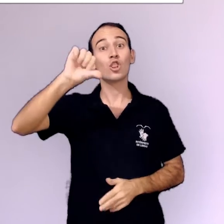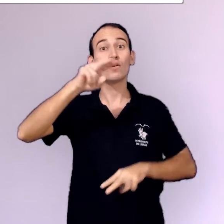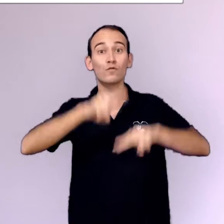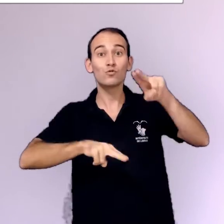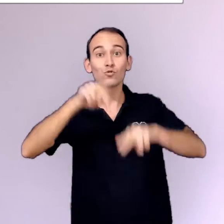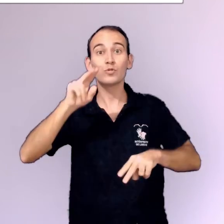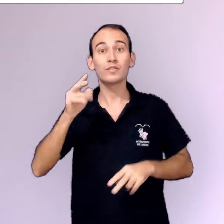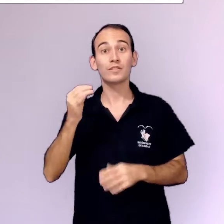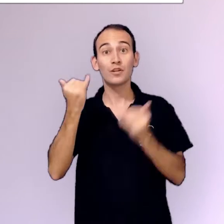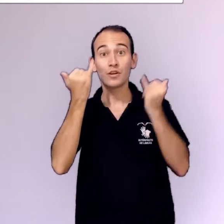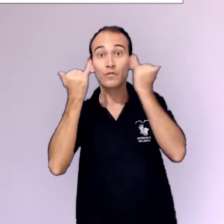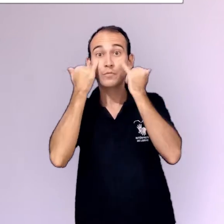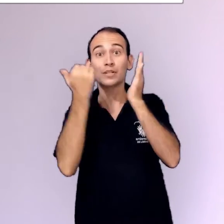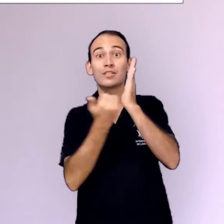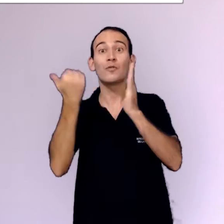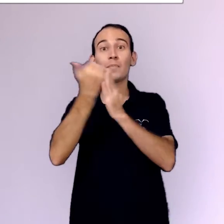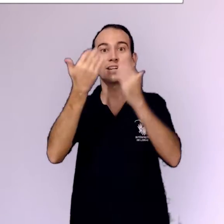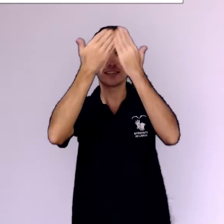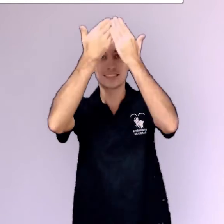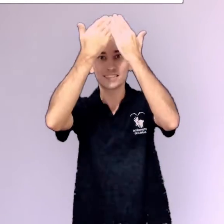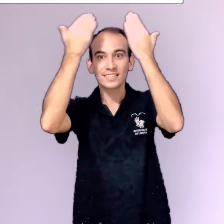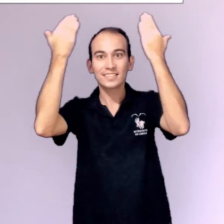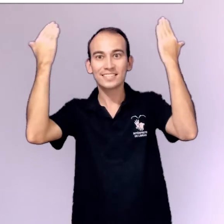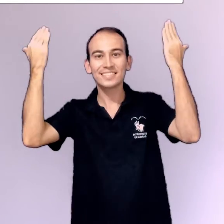junho. Basta acessar o site